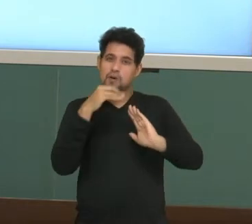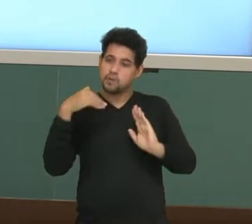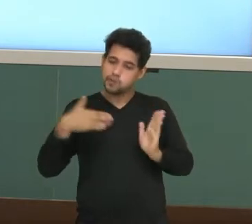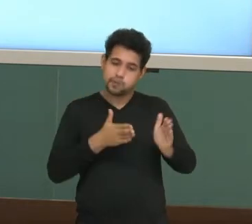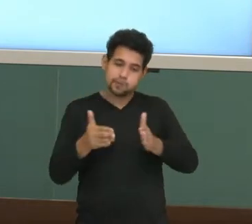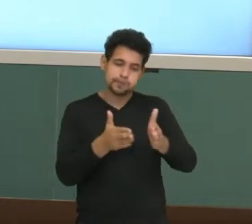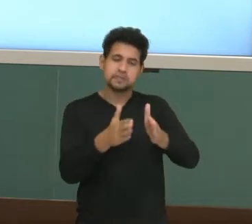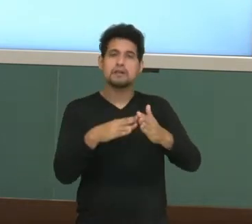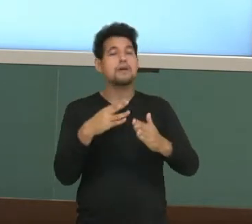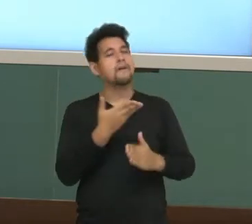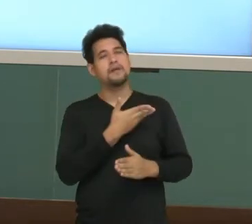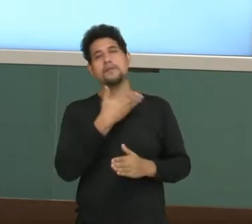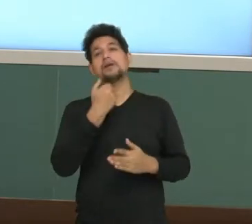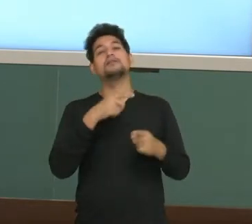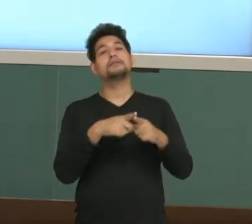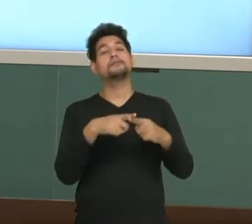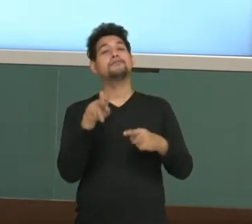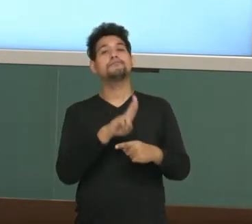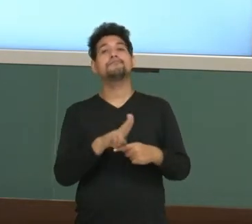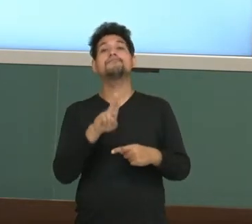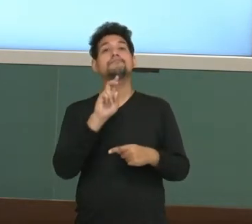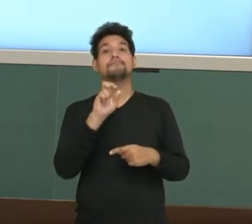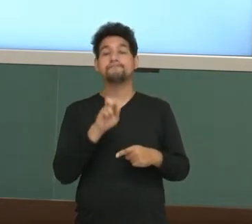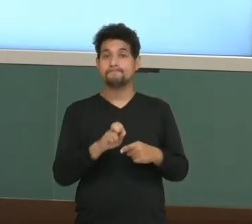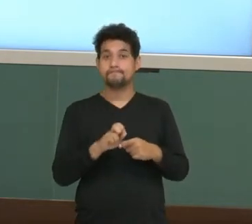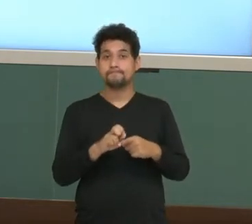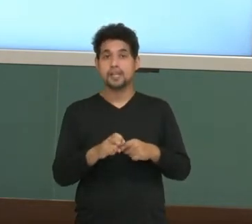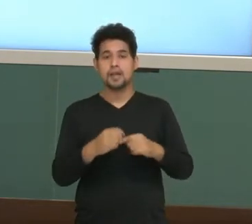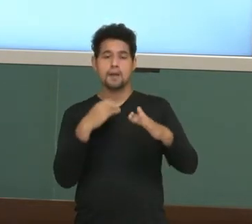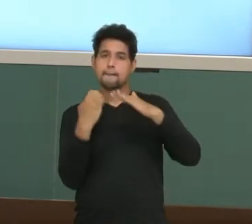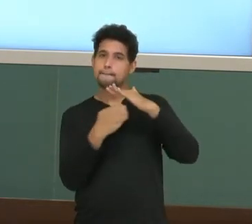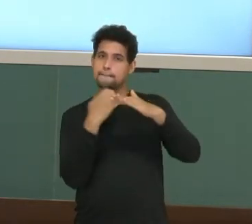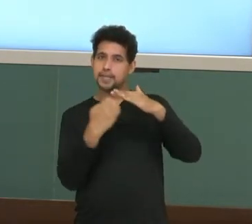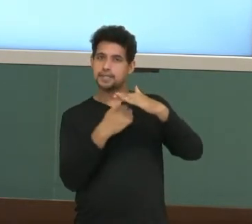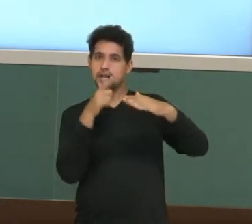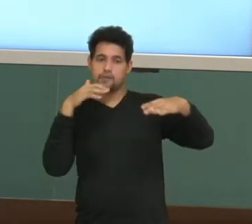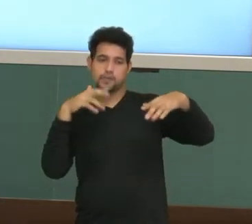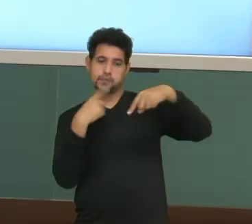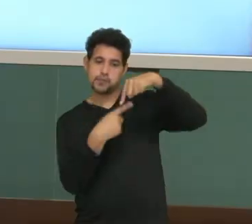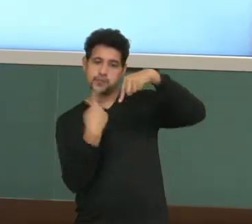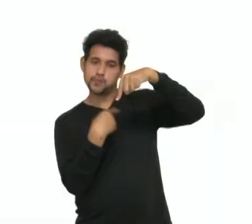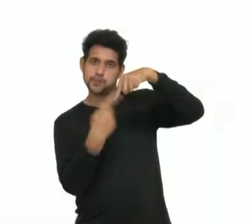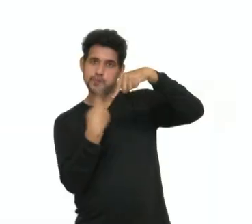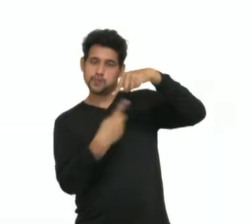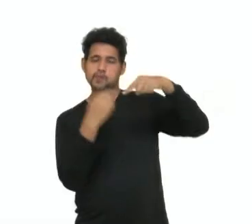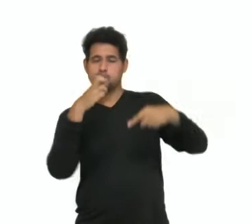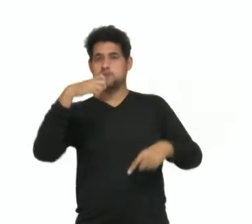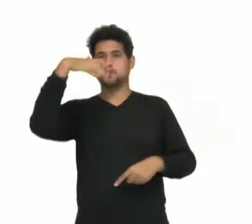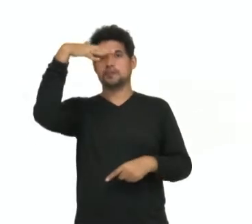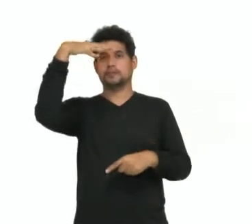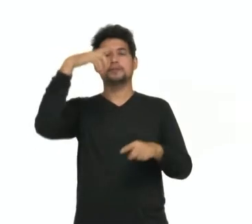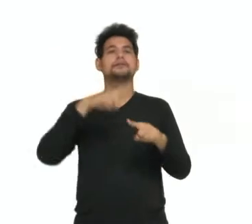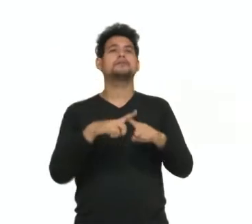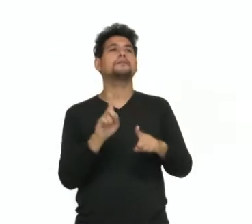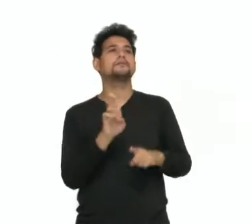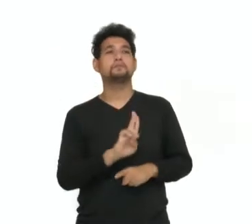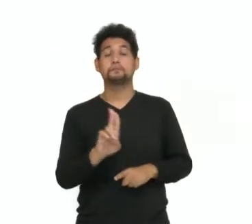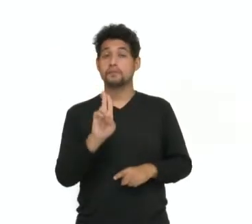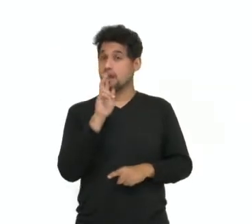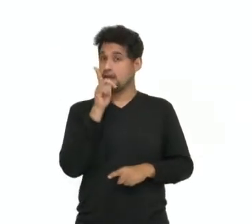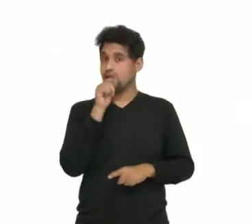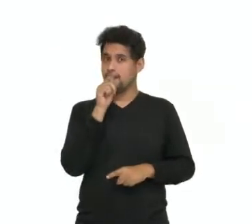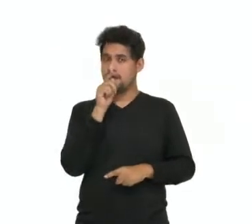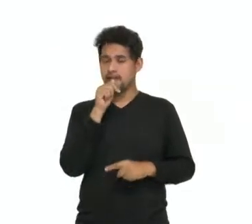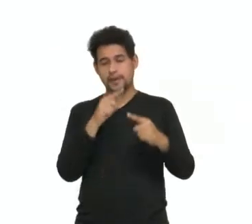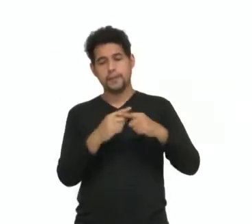torna-se favoráveis à instalação de usinas hidrelétricas nessas localidades. E aí a gente vai perceber que elas utilizam a água